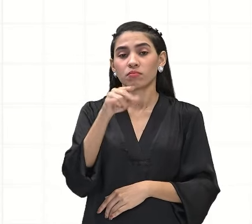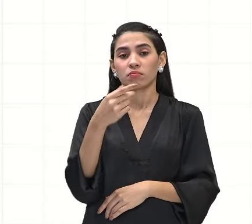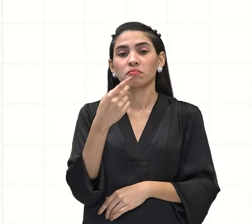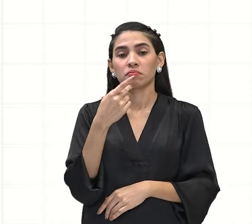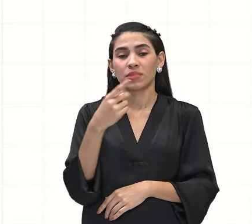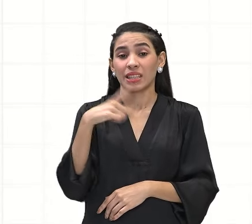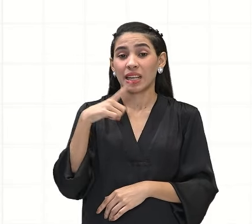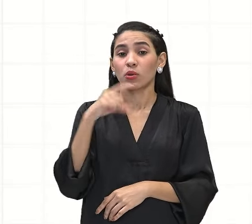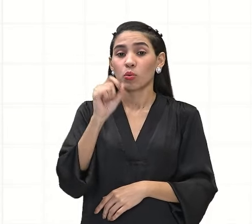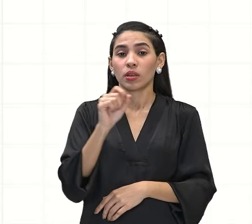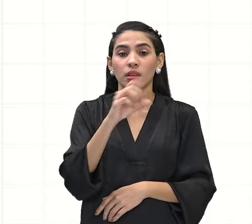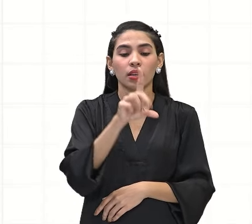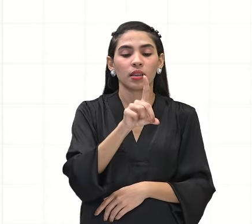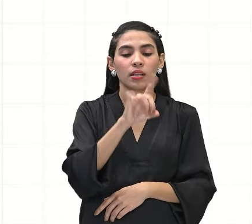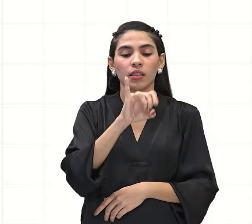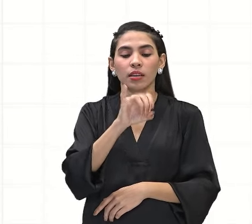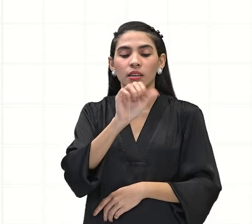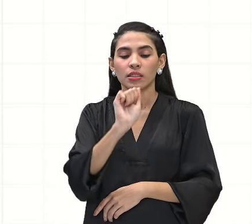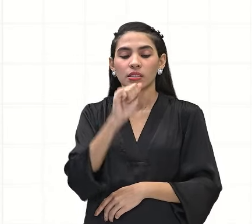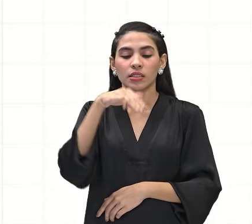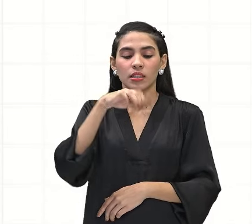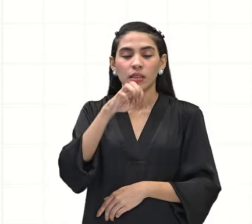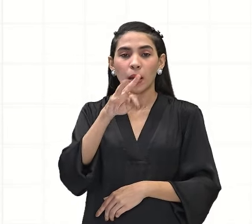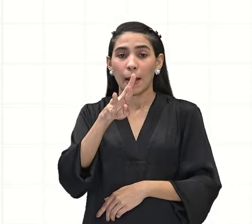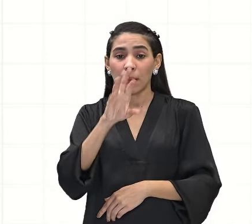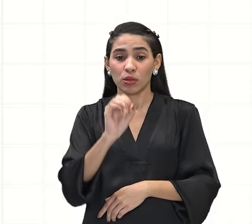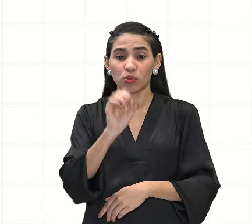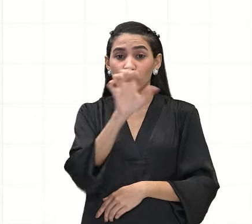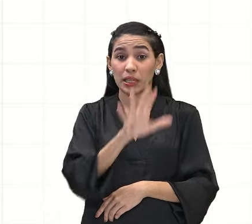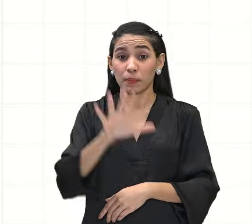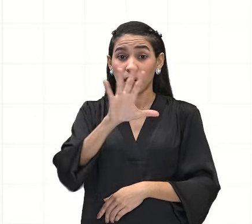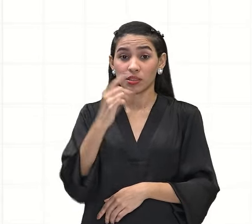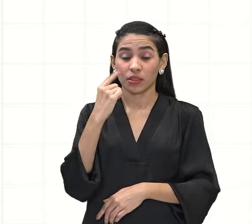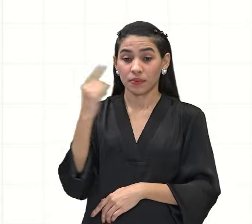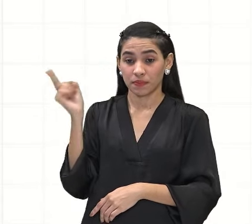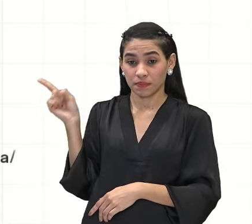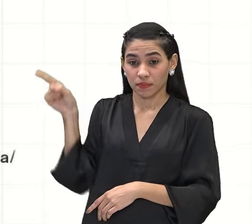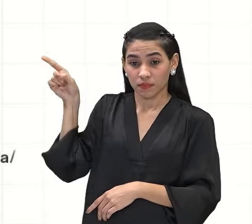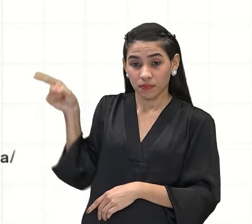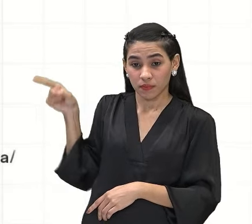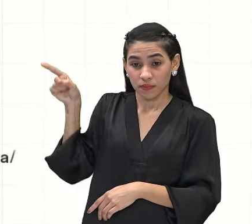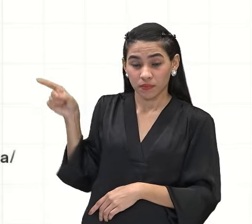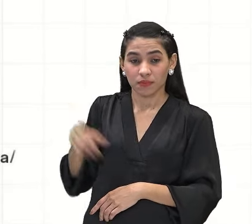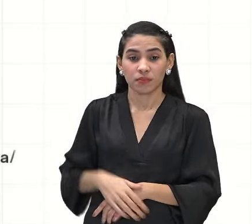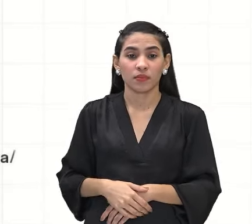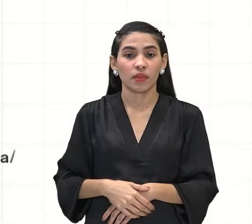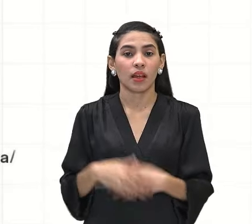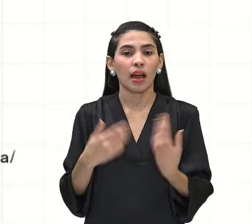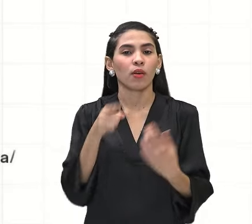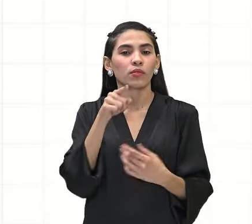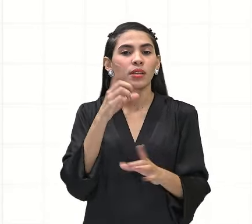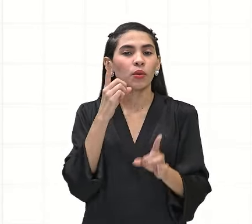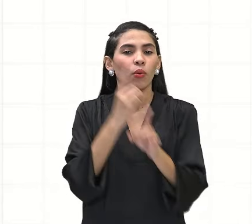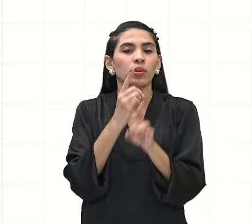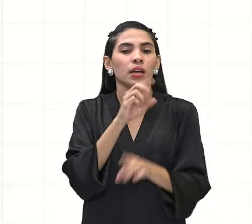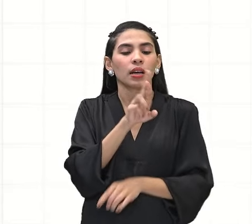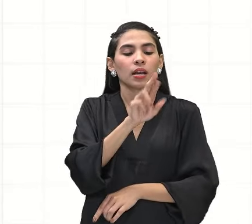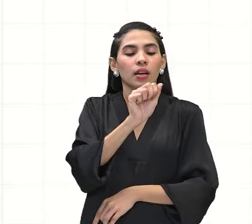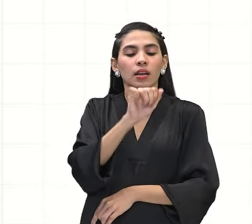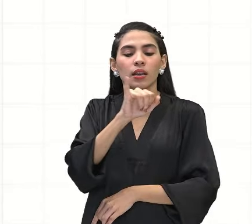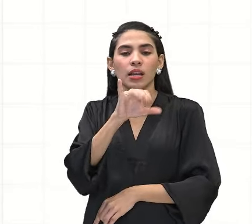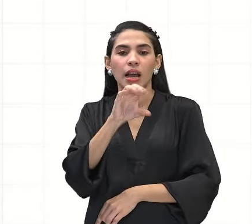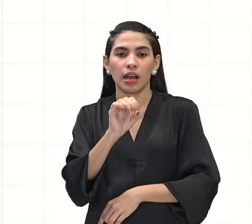um diâmetro Então vamos determinar este raio para nós determinarmos este